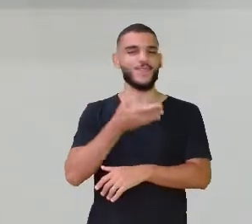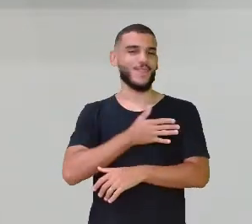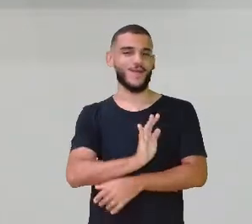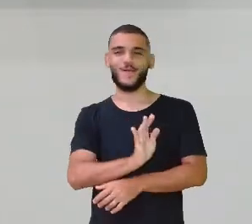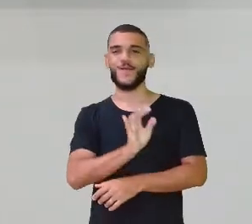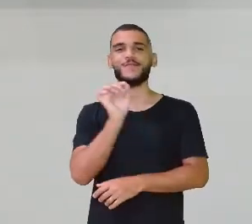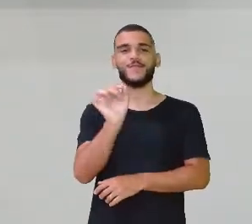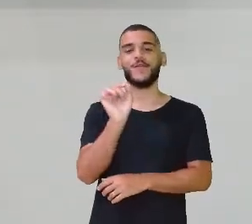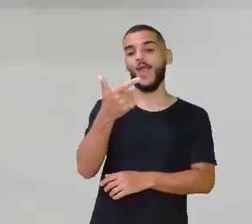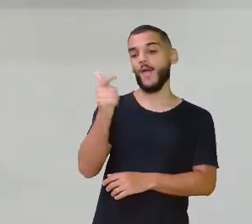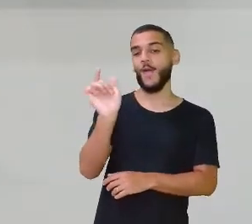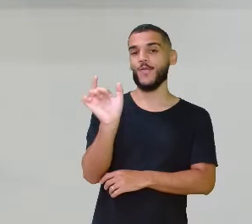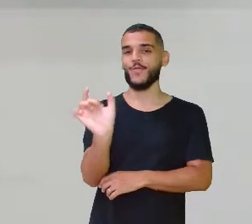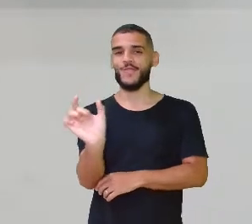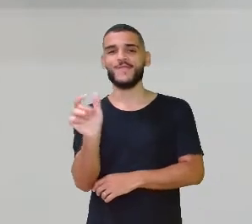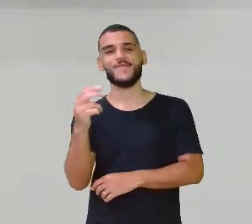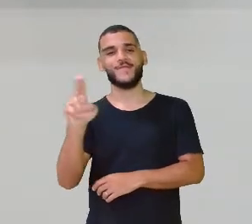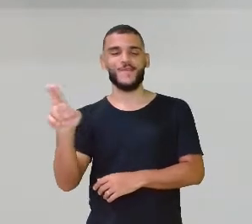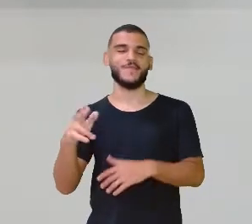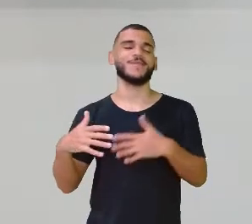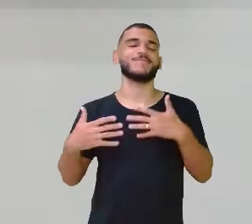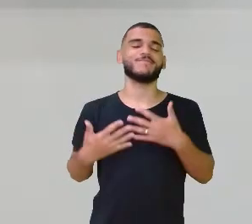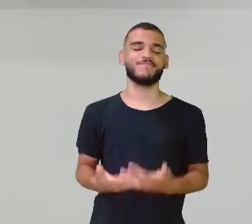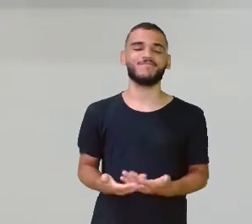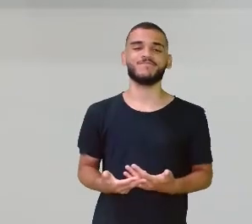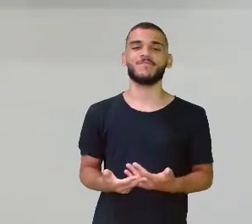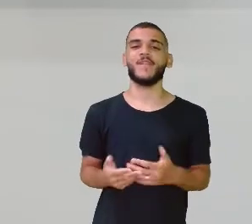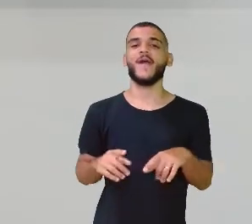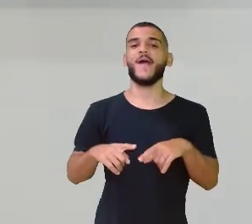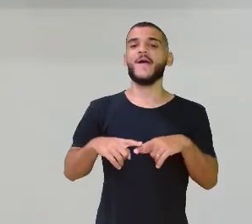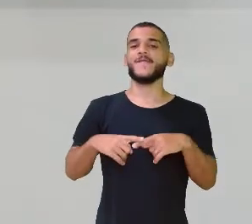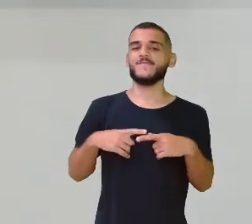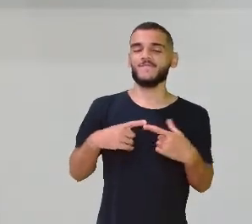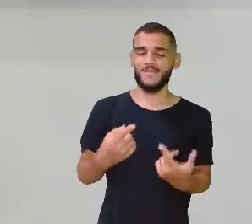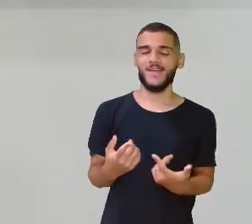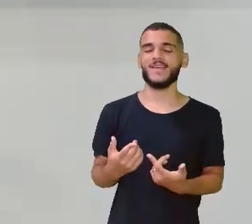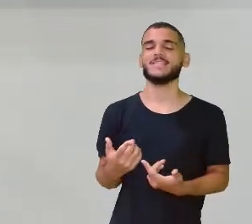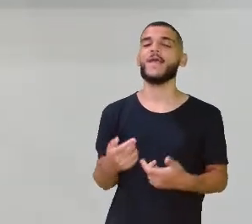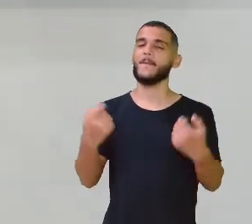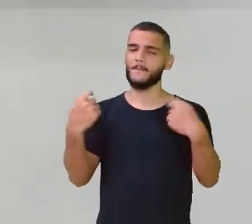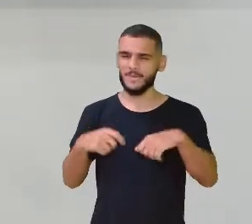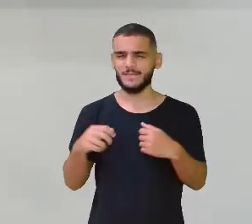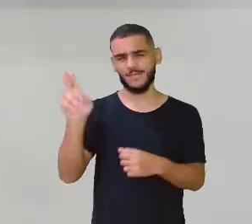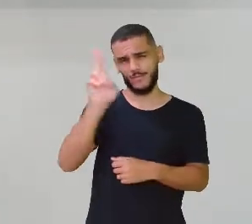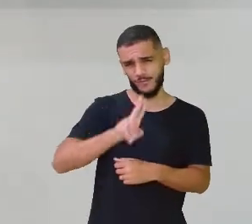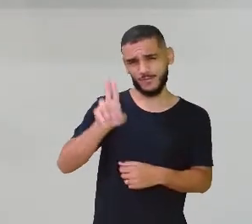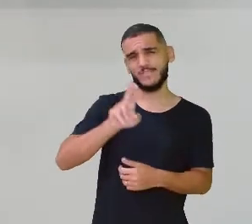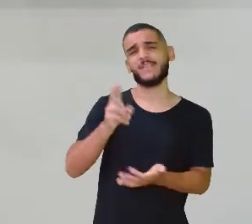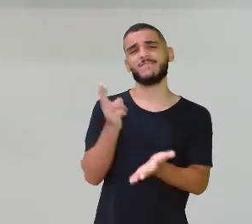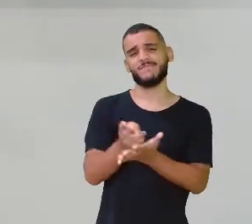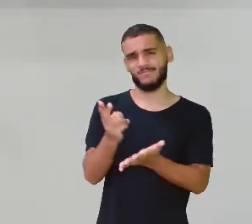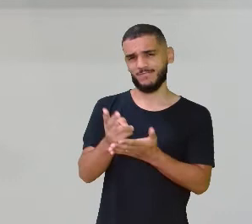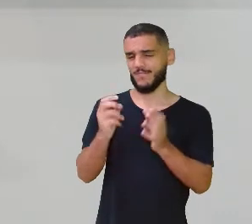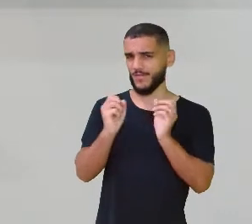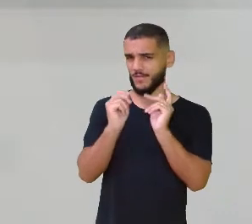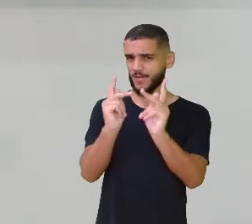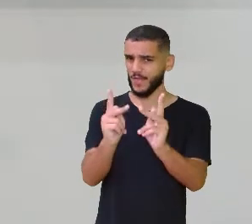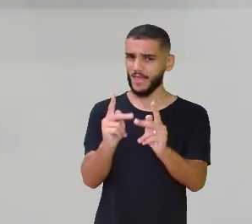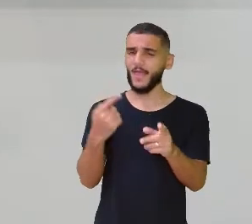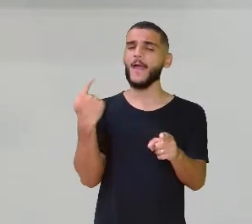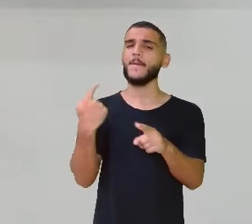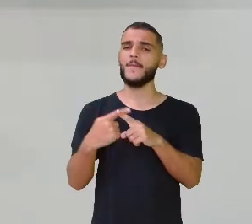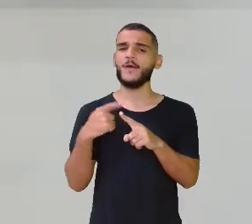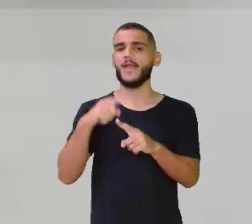do seu sobrenome, Exatamente. não é? Mas a gente tem que colocar assim, gente, o sobrenome, porque a gente está falando de uma